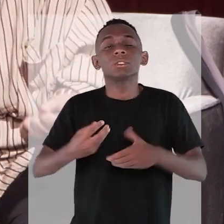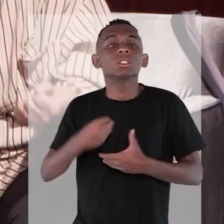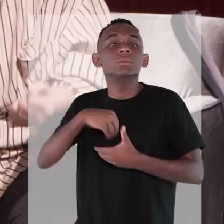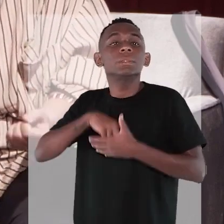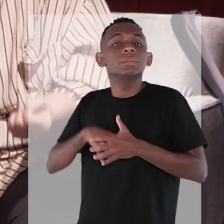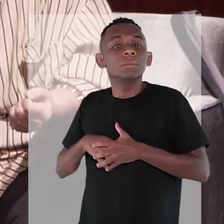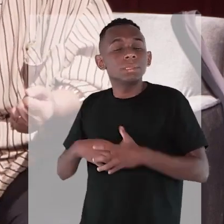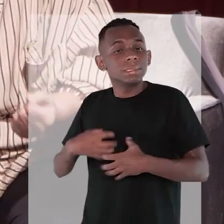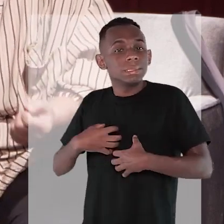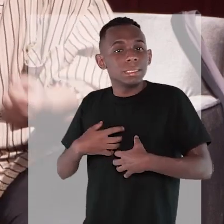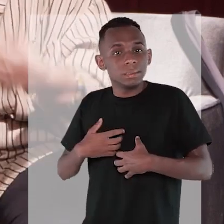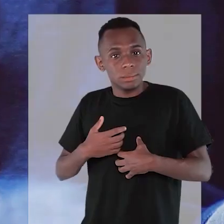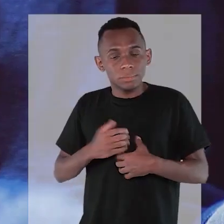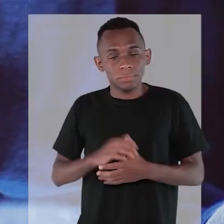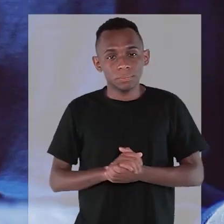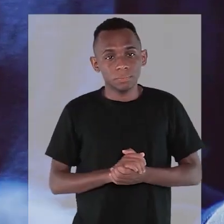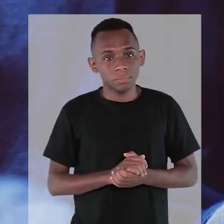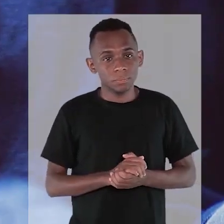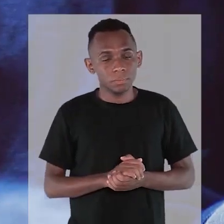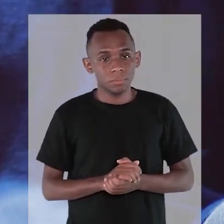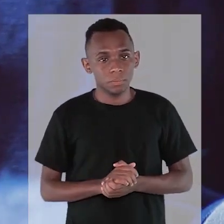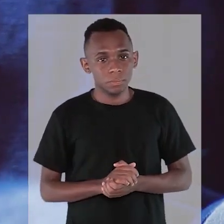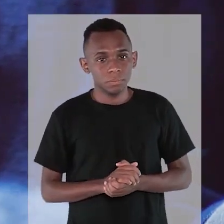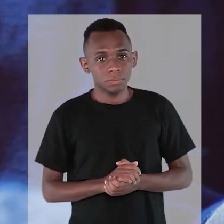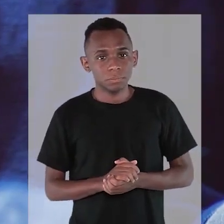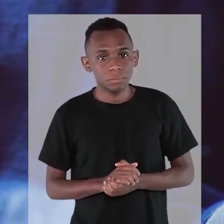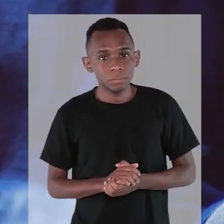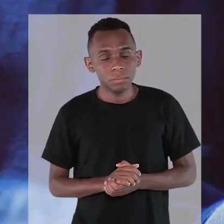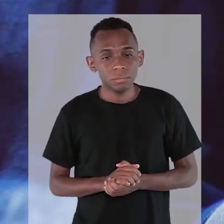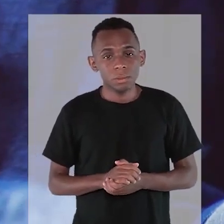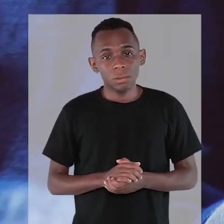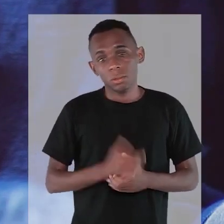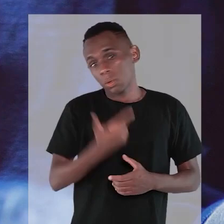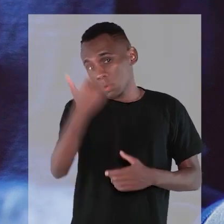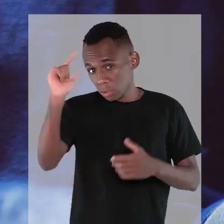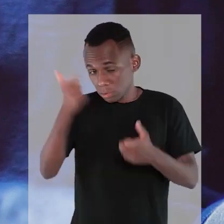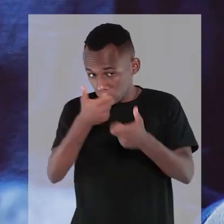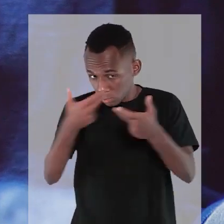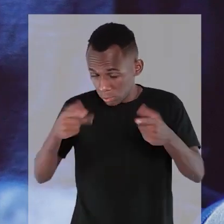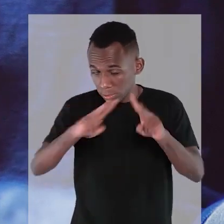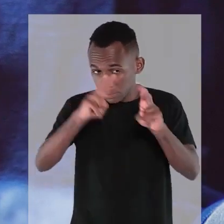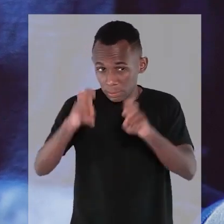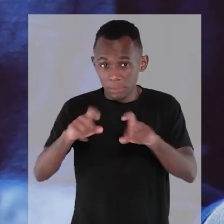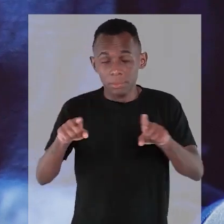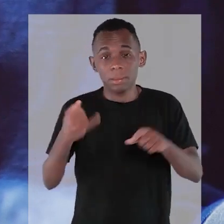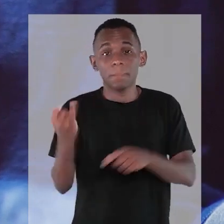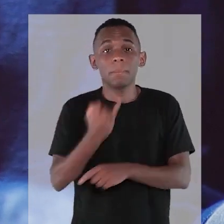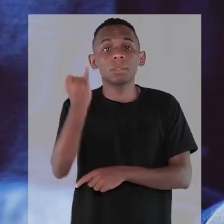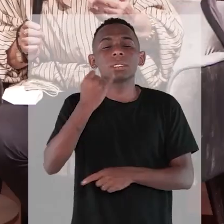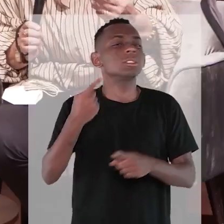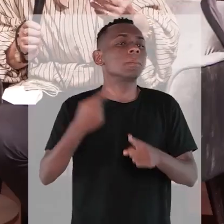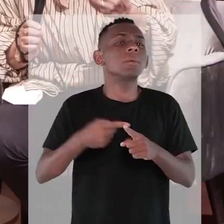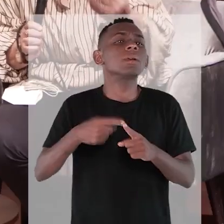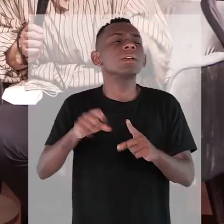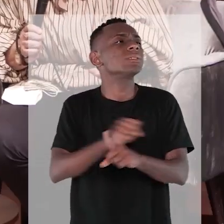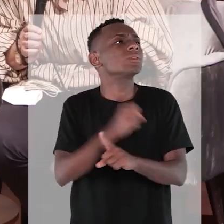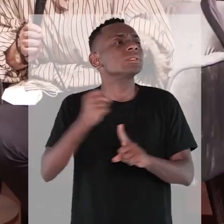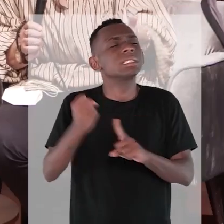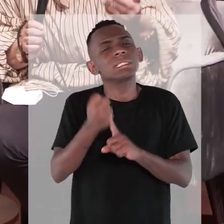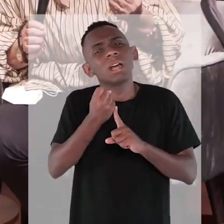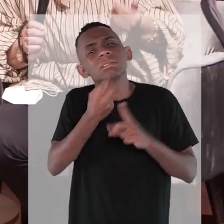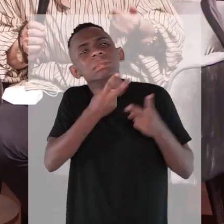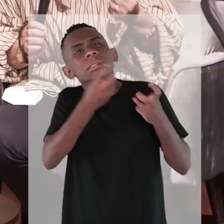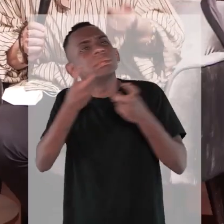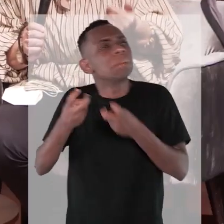A outra coisa, por que a sociedade assiste a isso, né? E o que é que